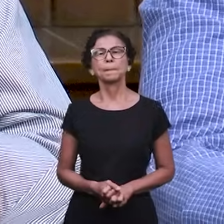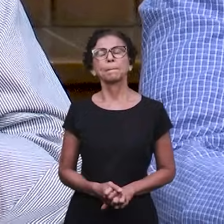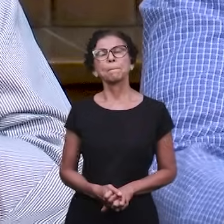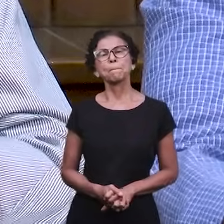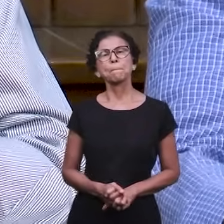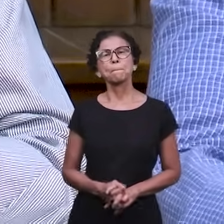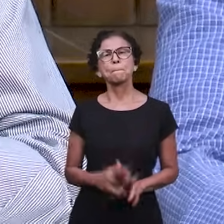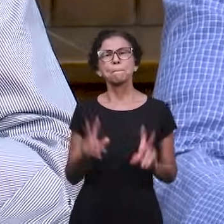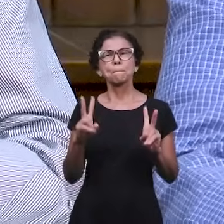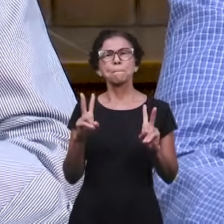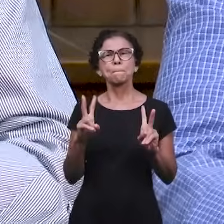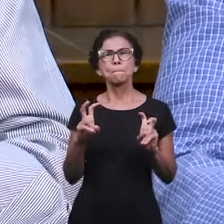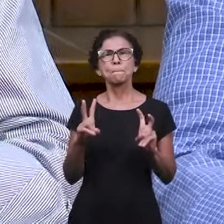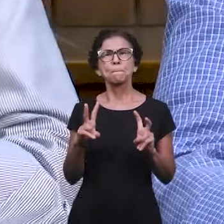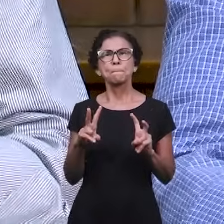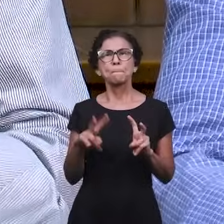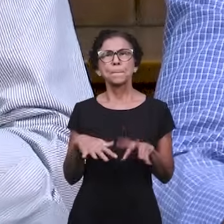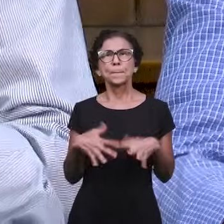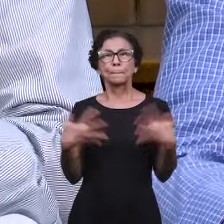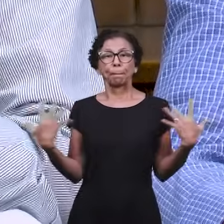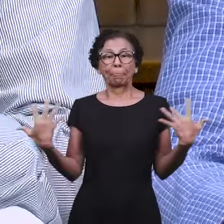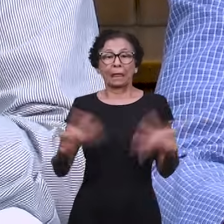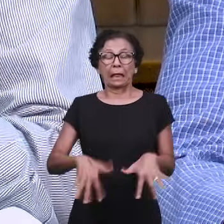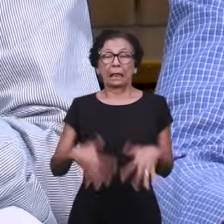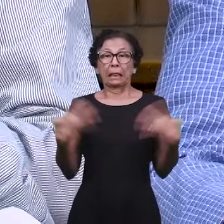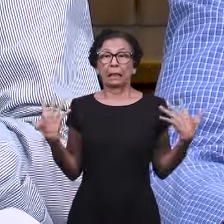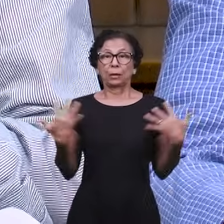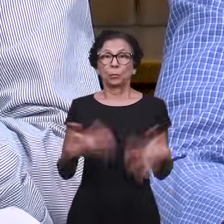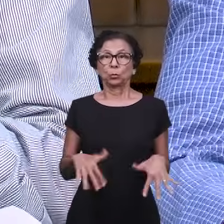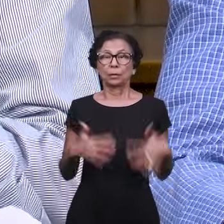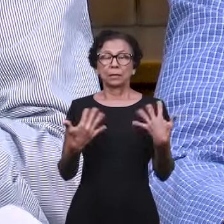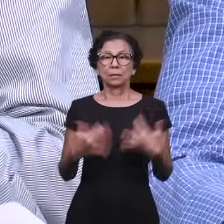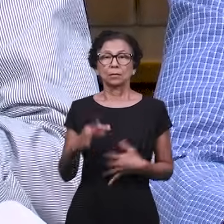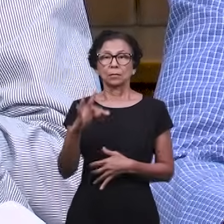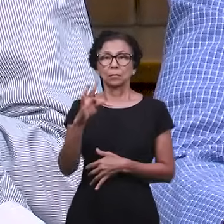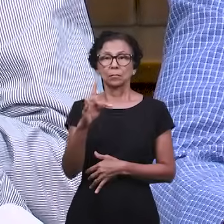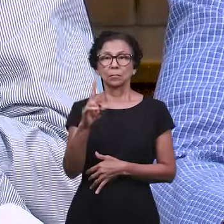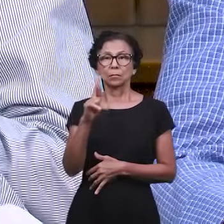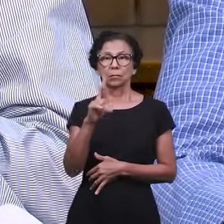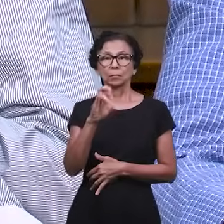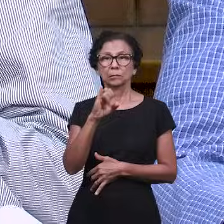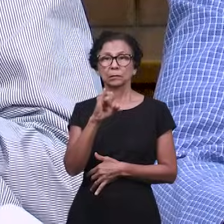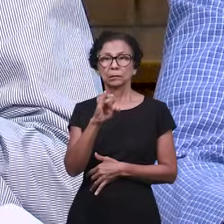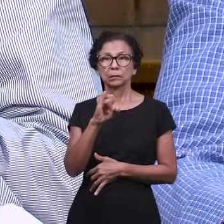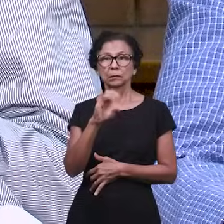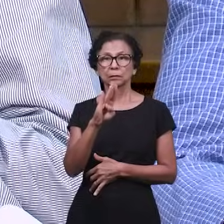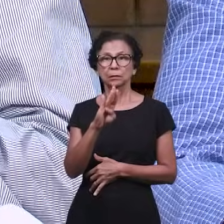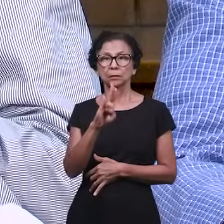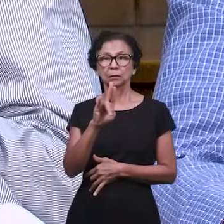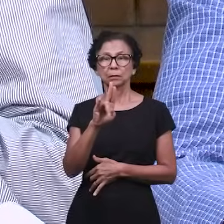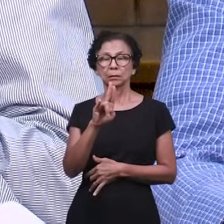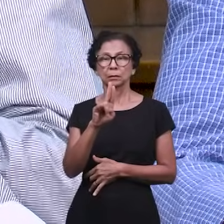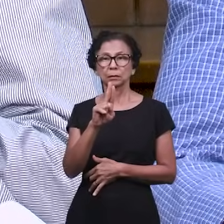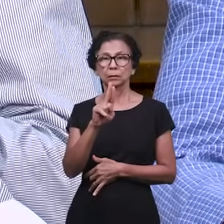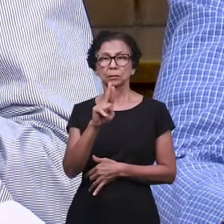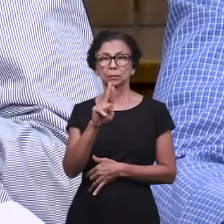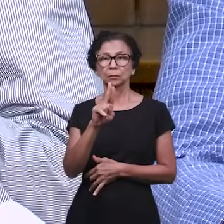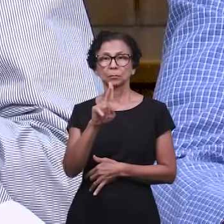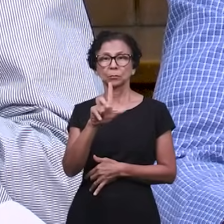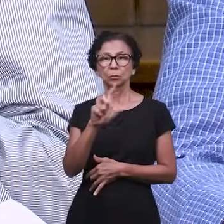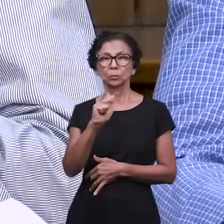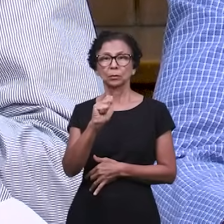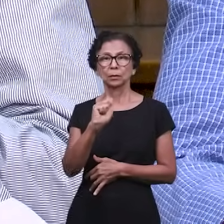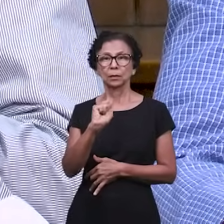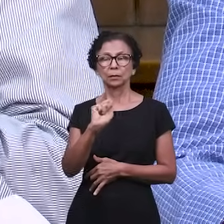tribulação não é um termo bíblico que expressa esse tempo. É uma convenção. Nós é que chamamos de